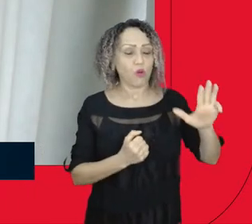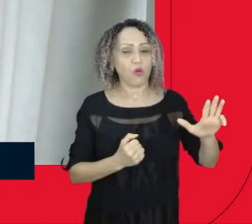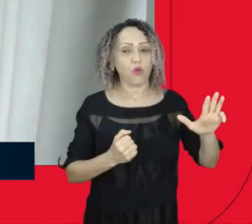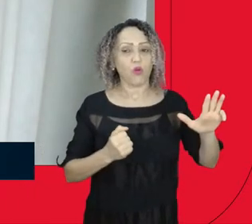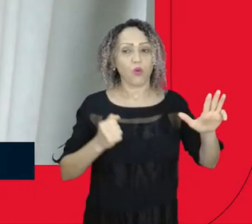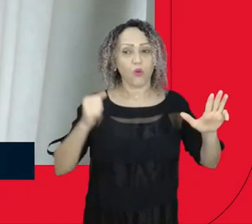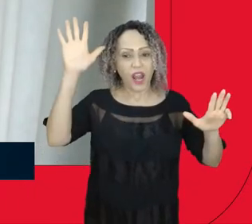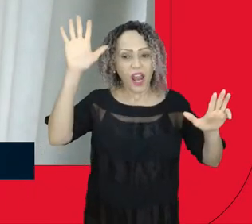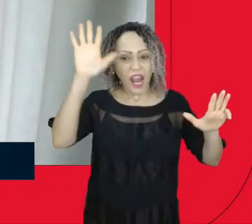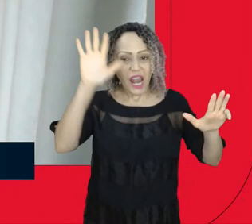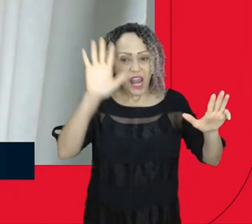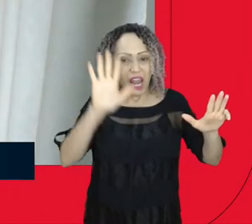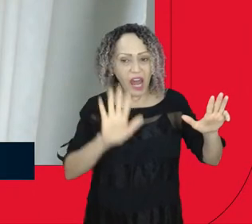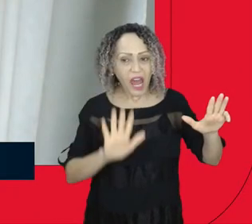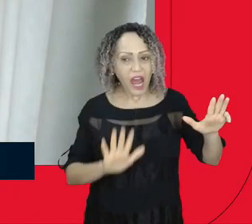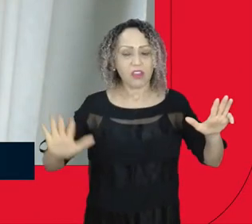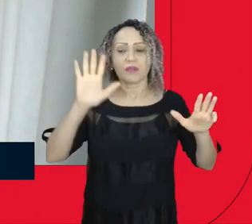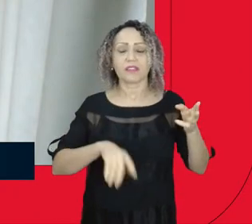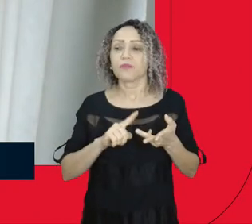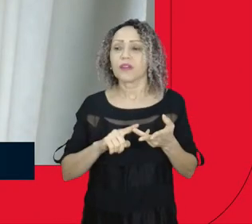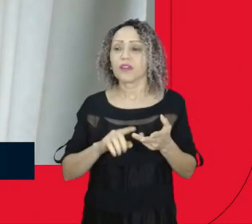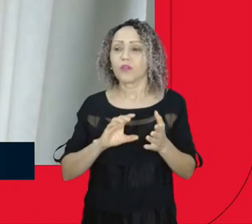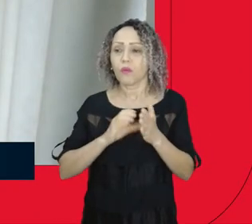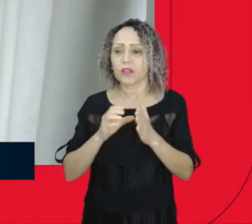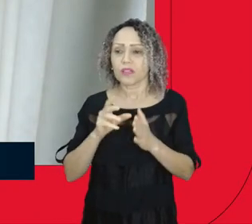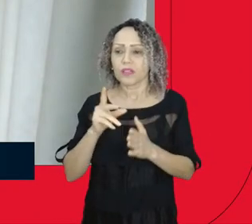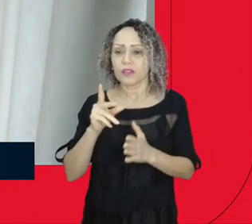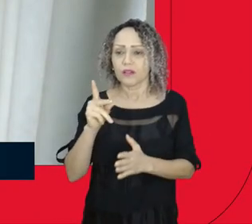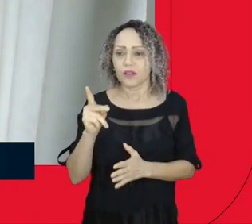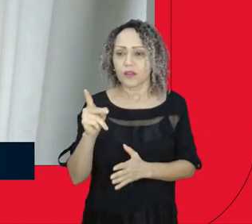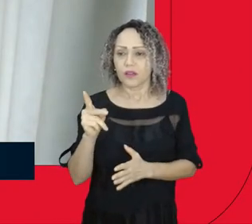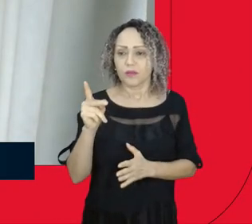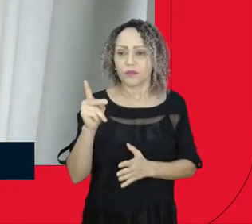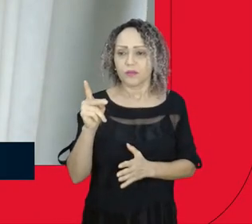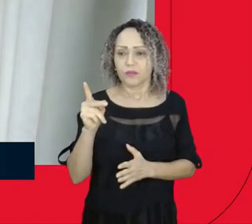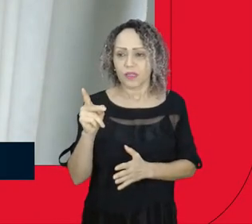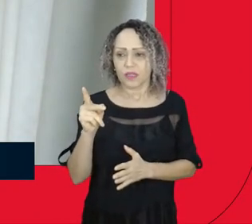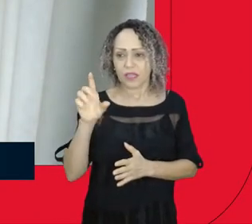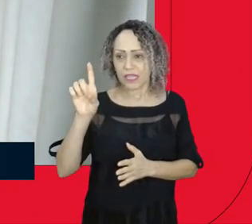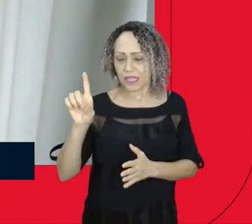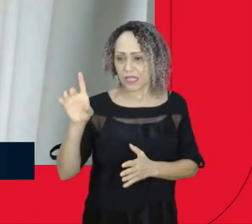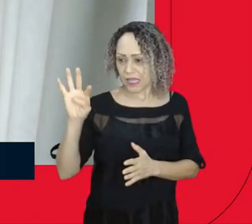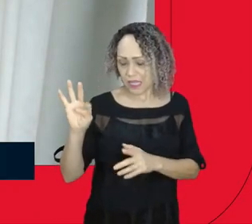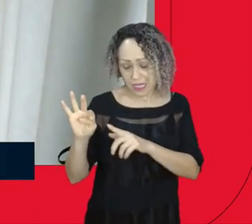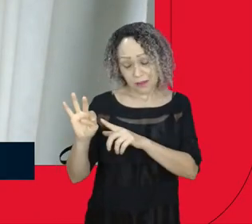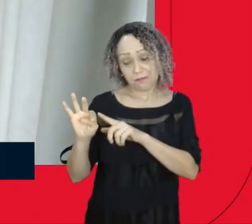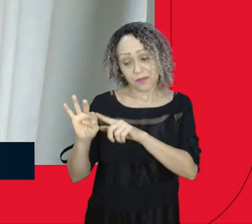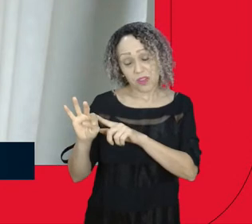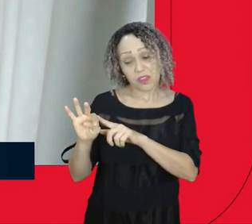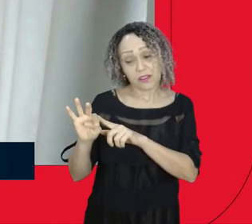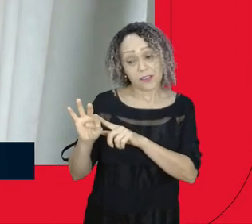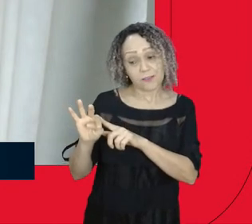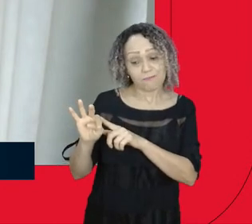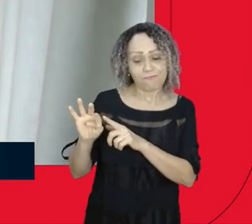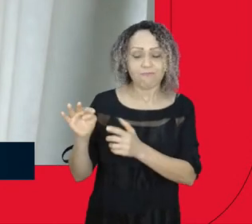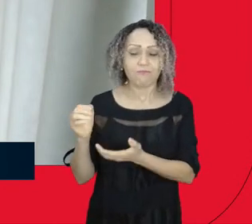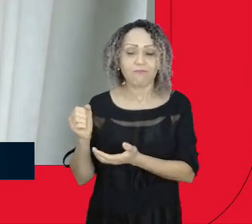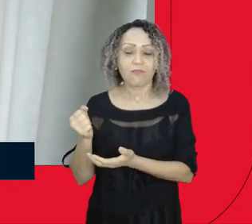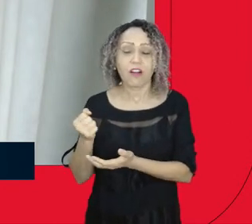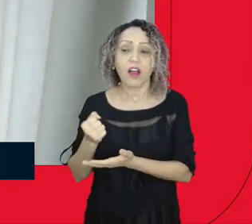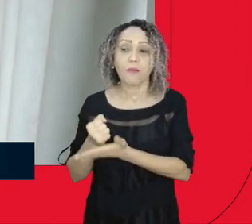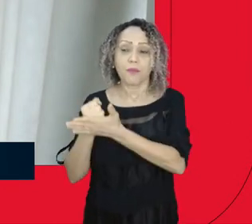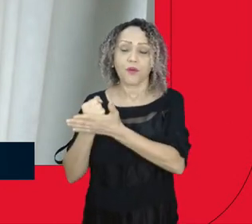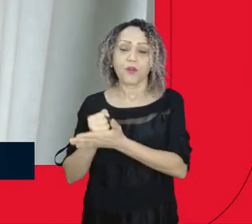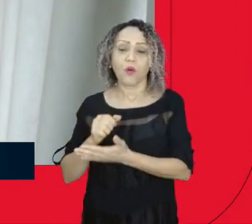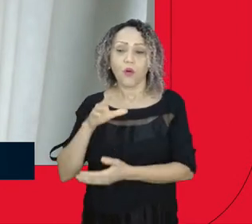o PDT, que teve aqui a candidatura de Ciro, embora tenha feito parte da Frente